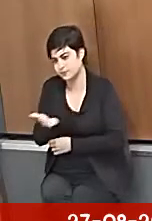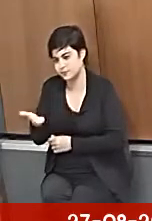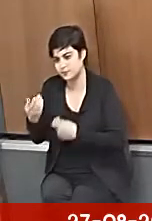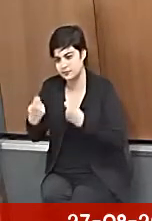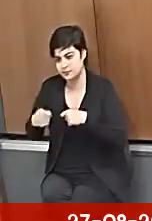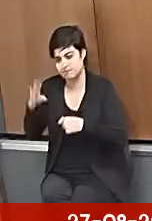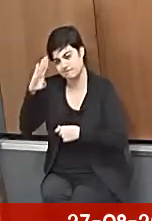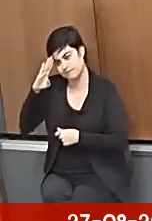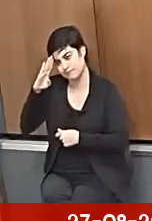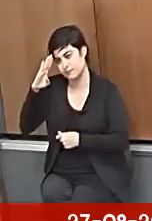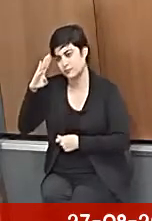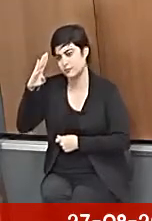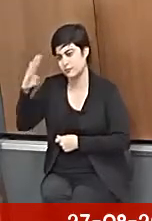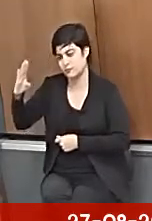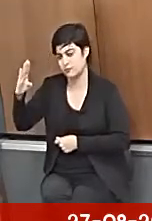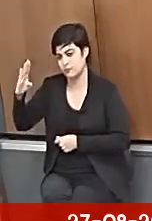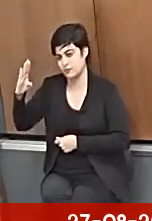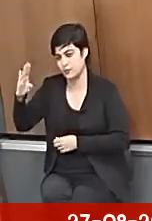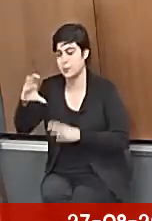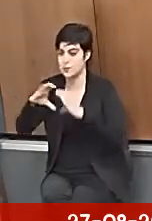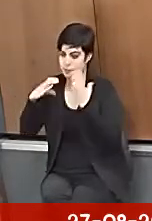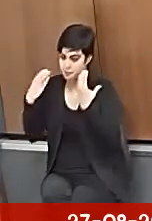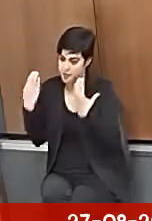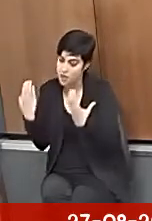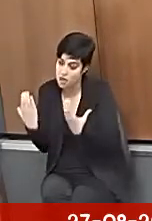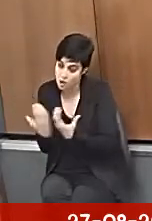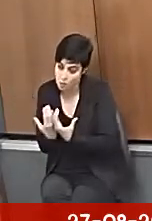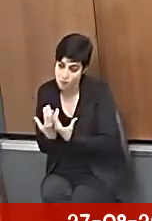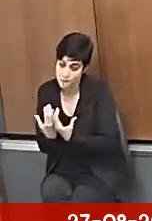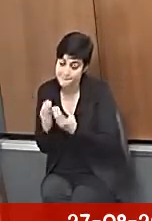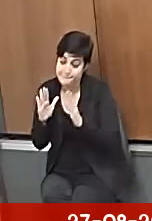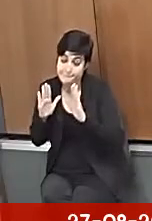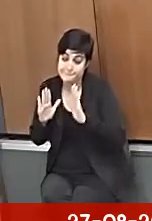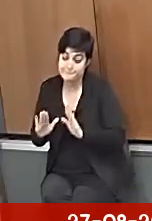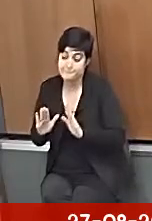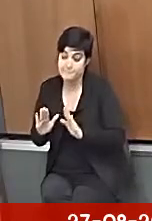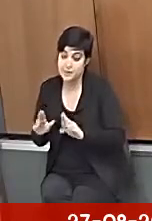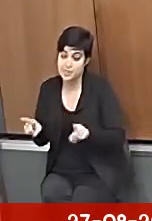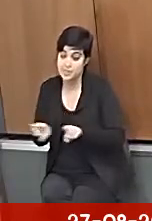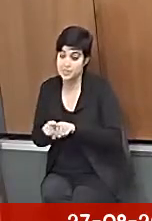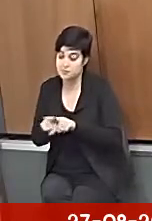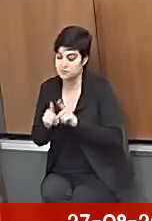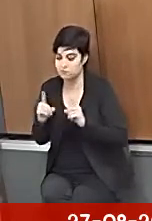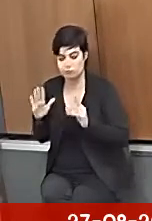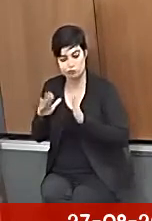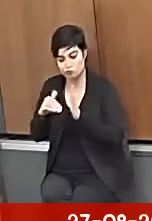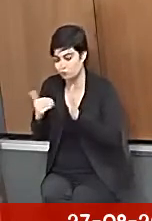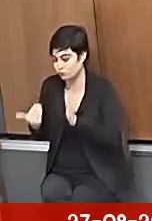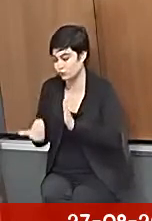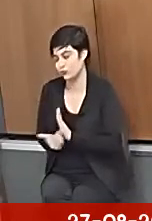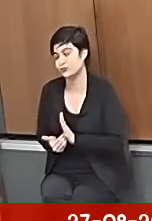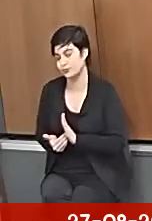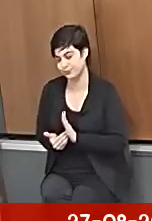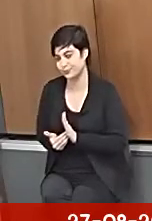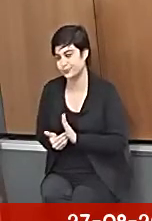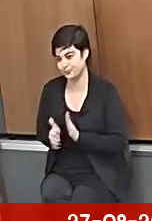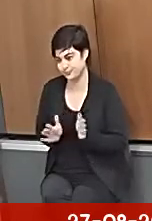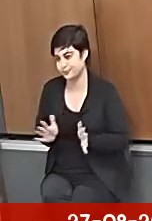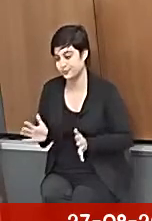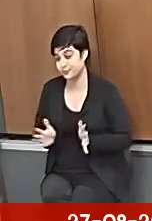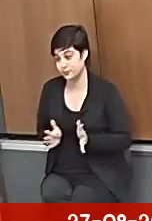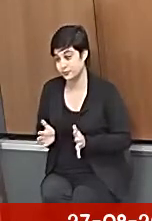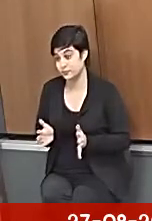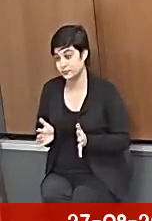não só pela questão do mineirão mas pelo pelo todo o que precisa como diz